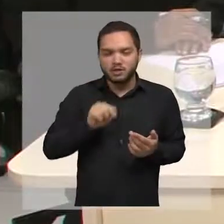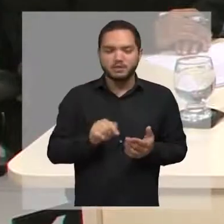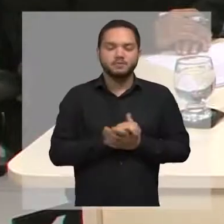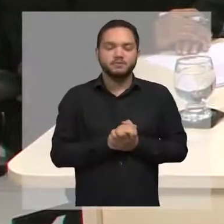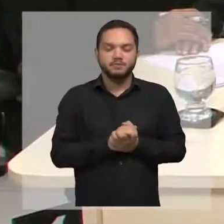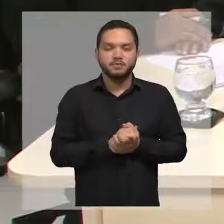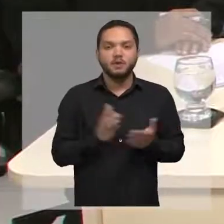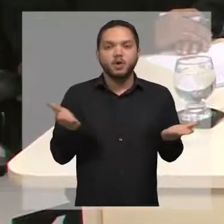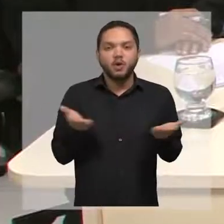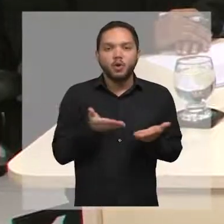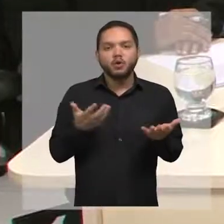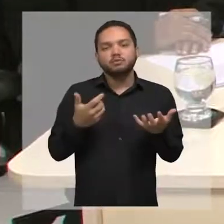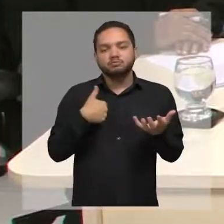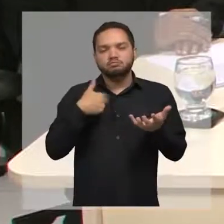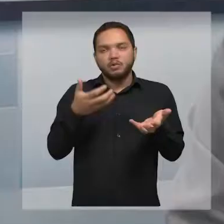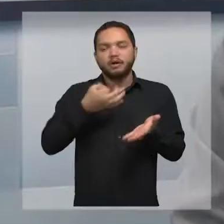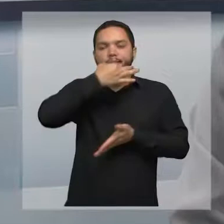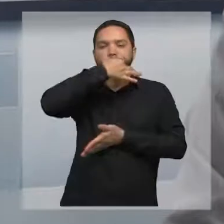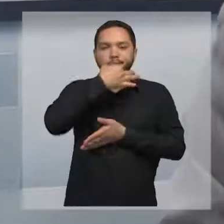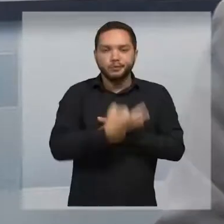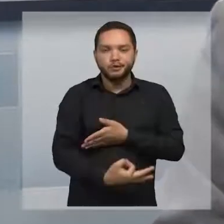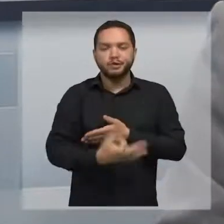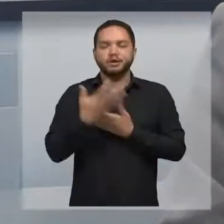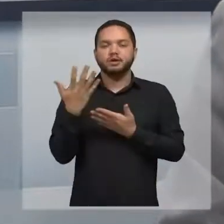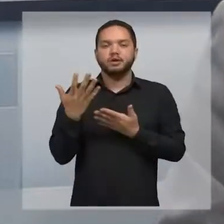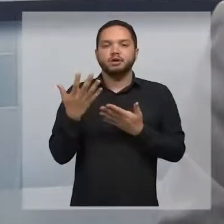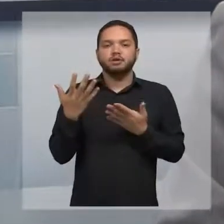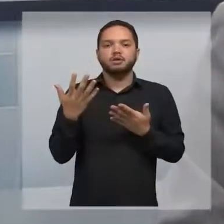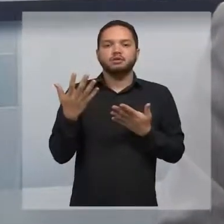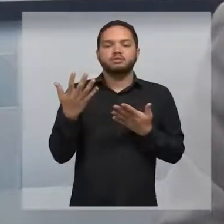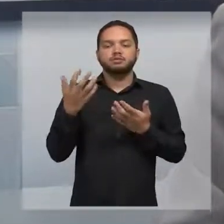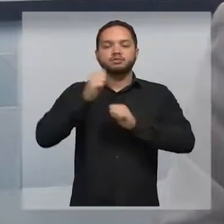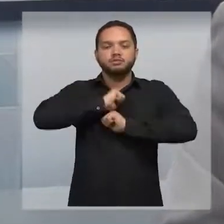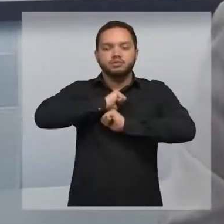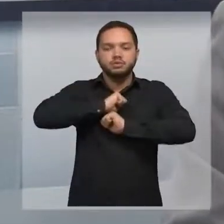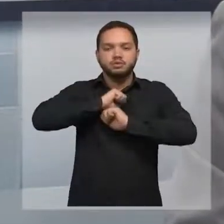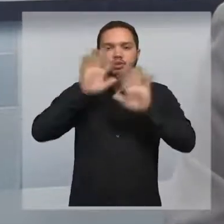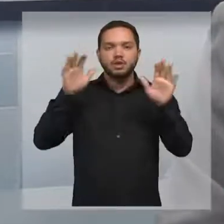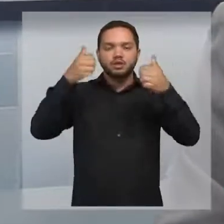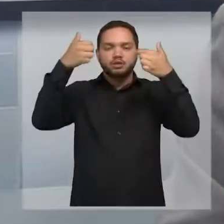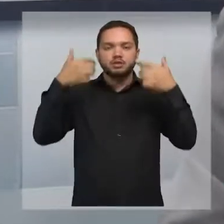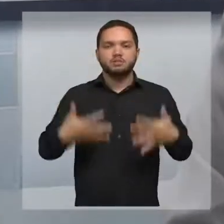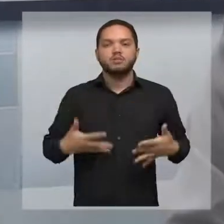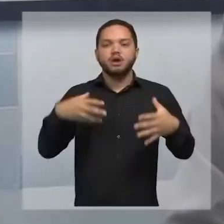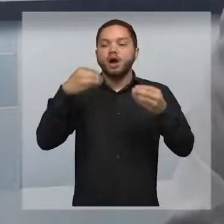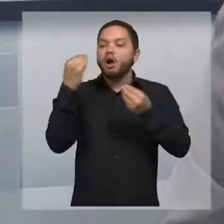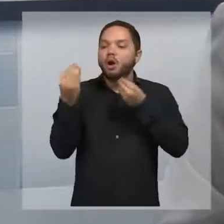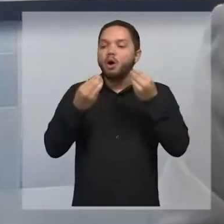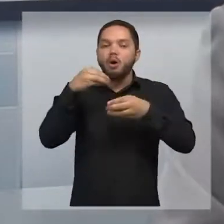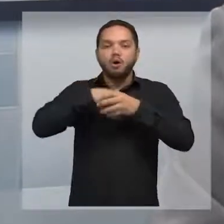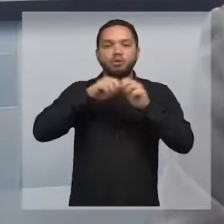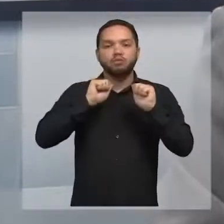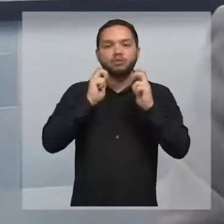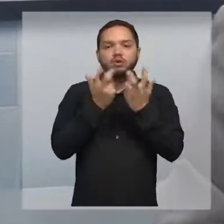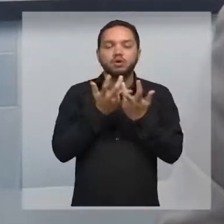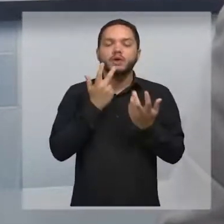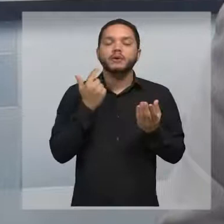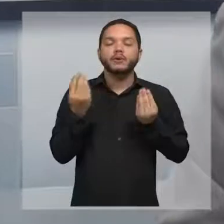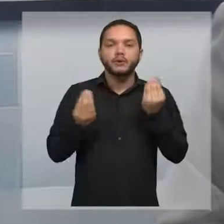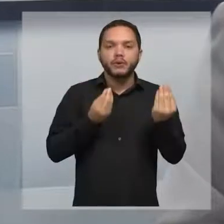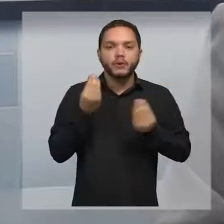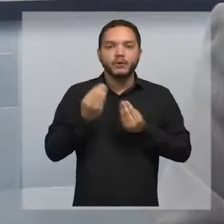Luiz. Estamos aqui para poder contribuir com a melhor forma de entendimento dos trâmites internos da Casa,